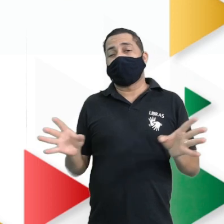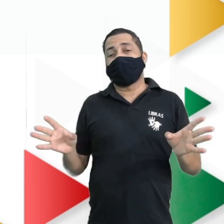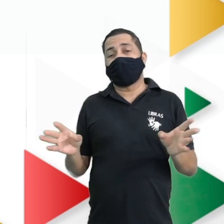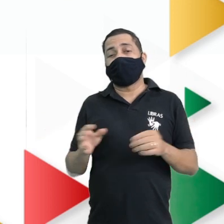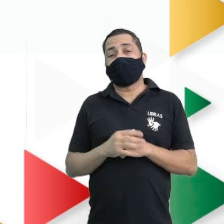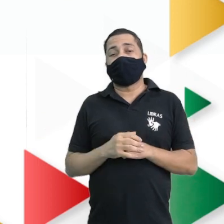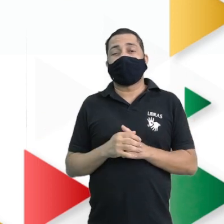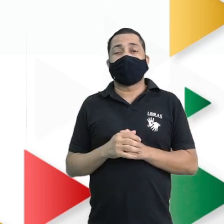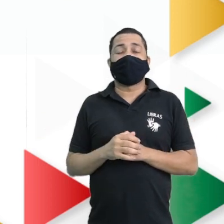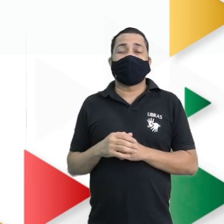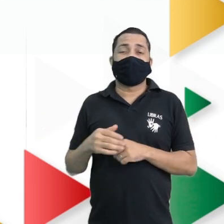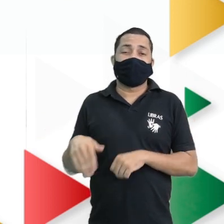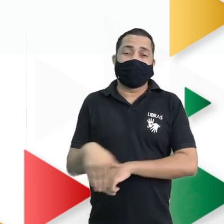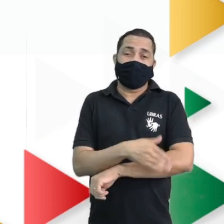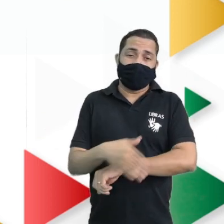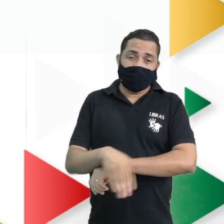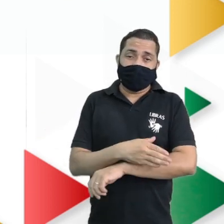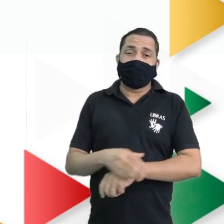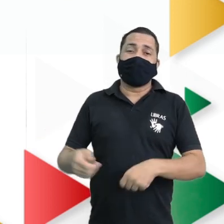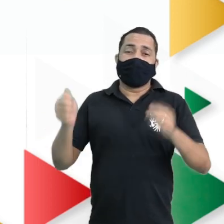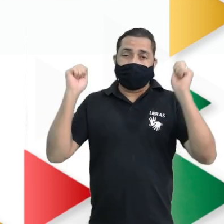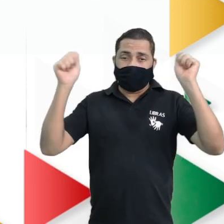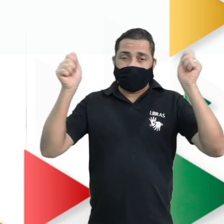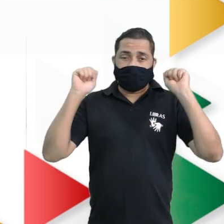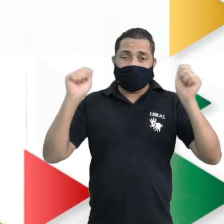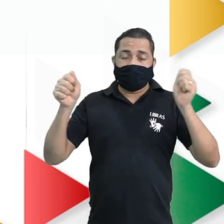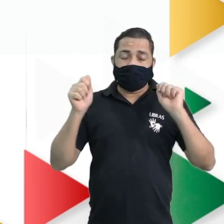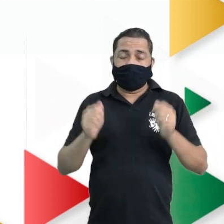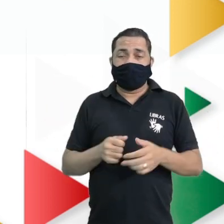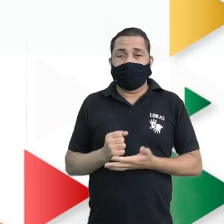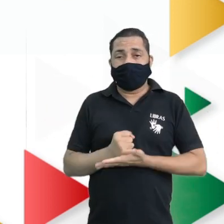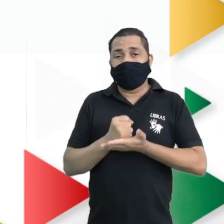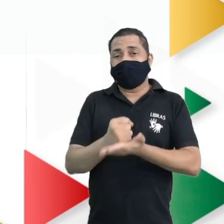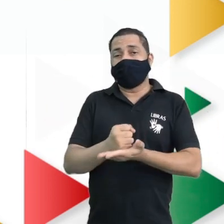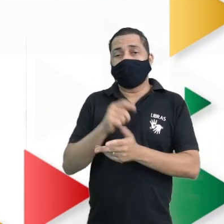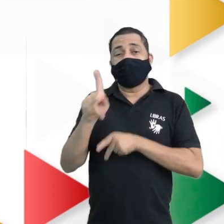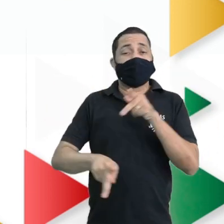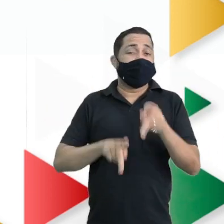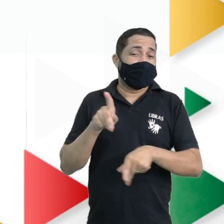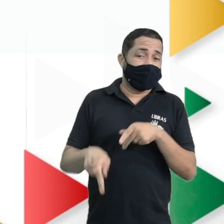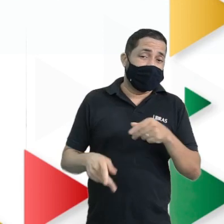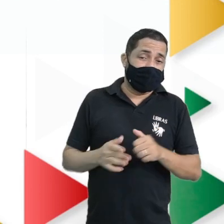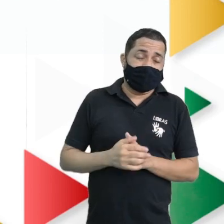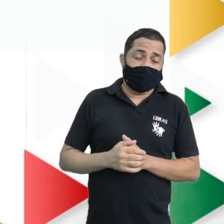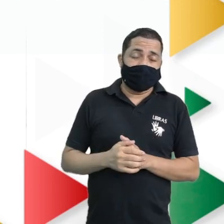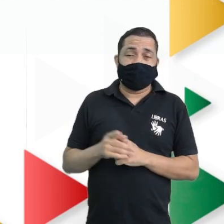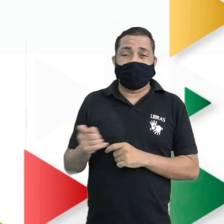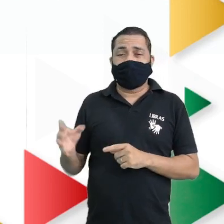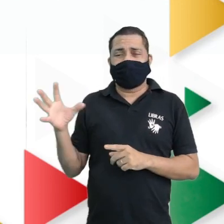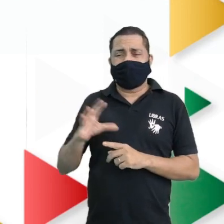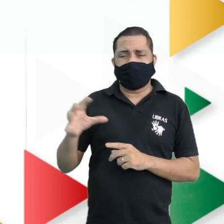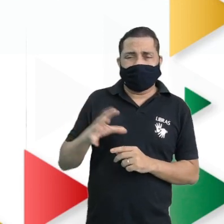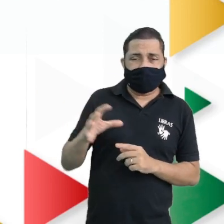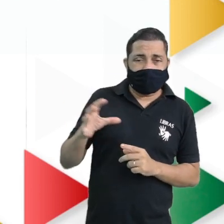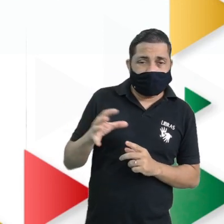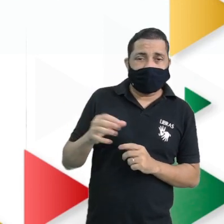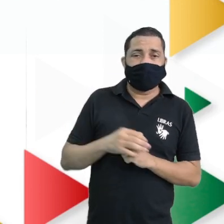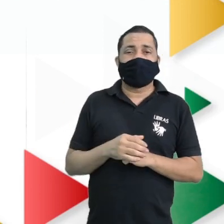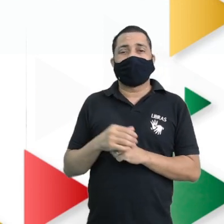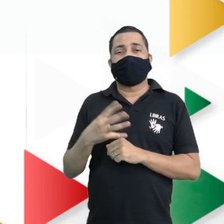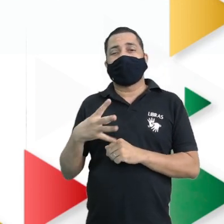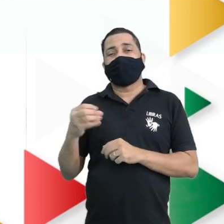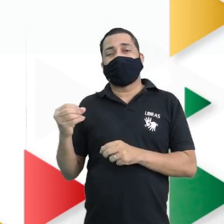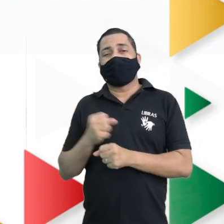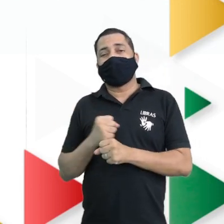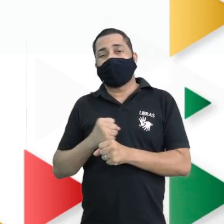sua vez foram às ruas fazer manifestações e recebendo apoio do povo. E com essa pressão popular, em meados de 40, Dom Pedro